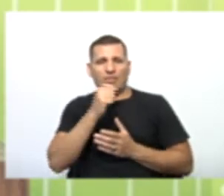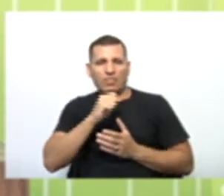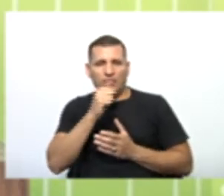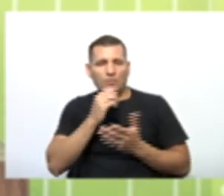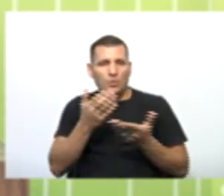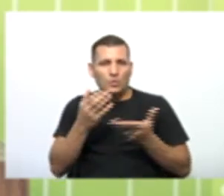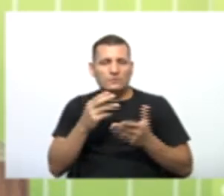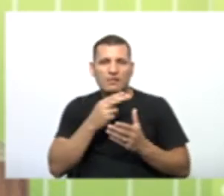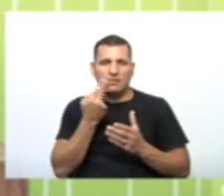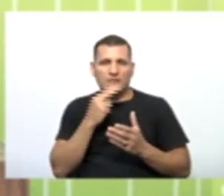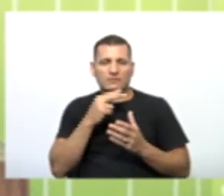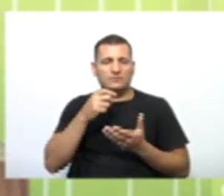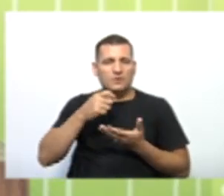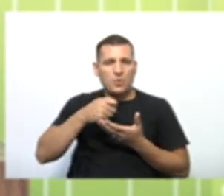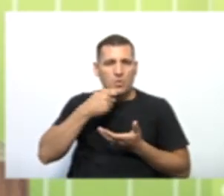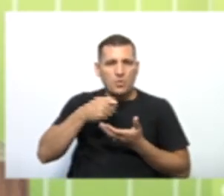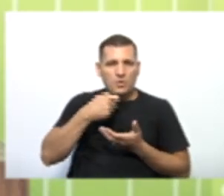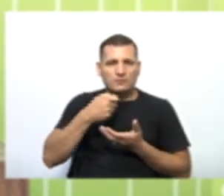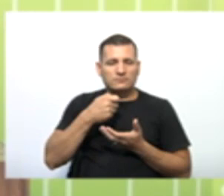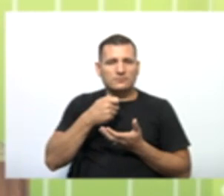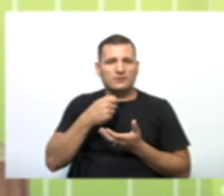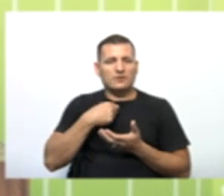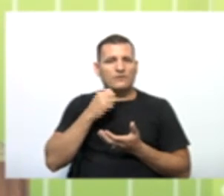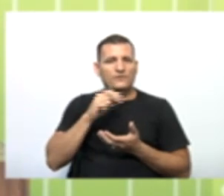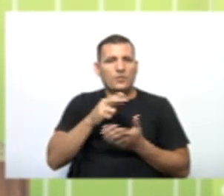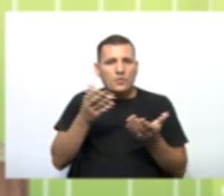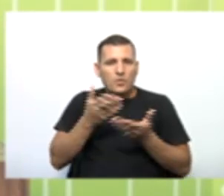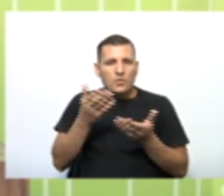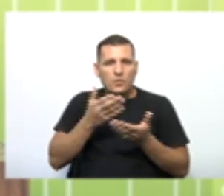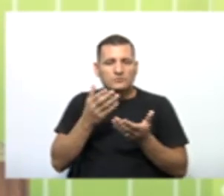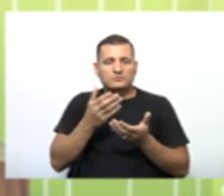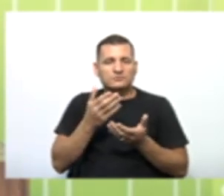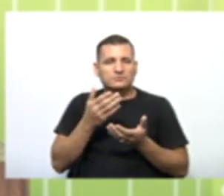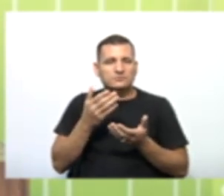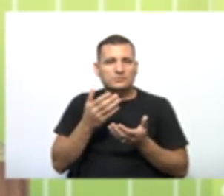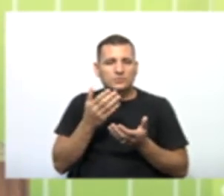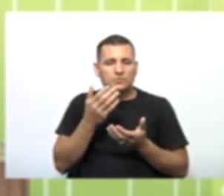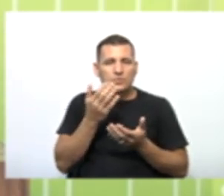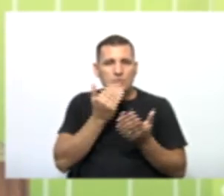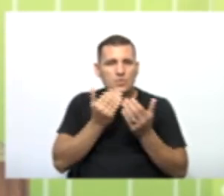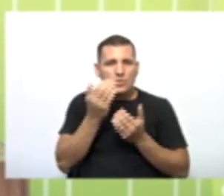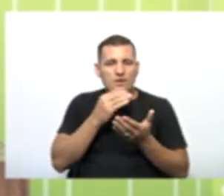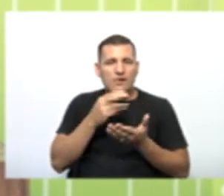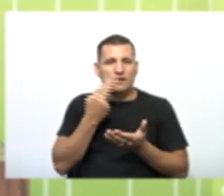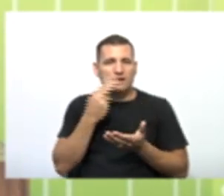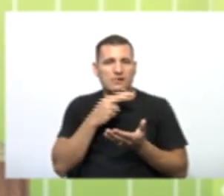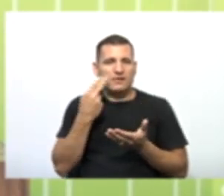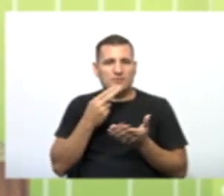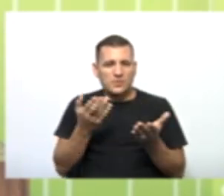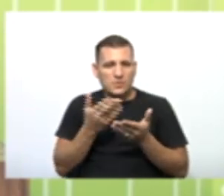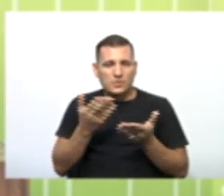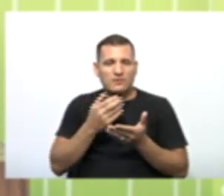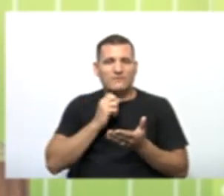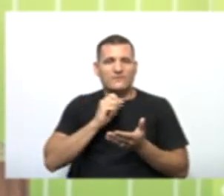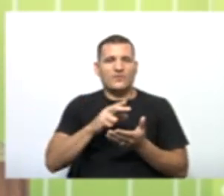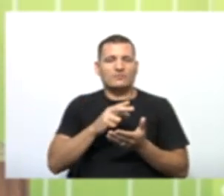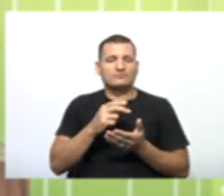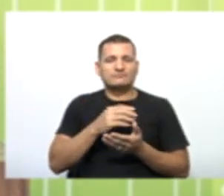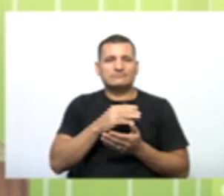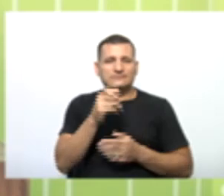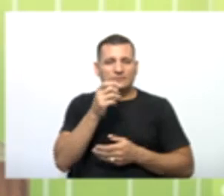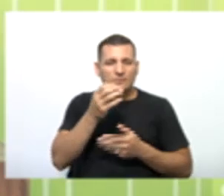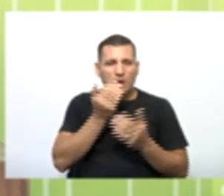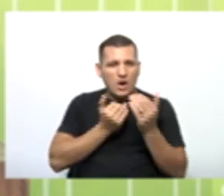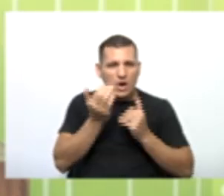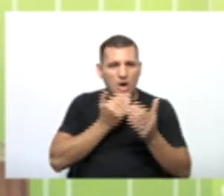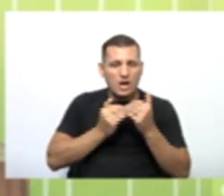desejo... Vou conduzir minha vida pelo desejo de tomar sorvete. Nossa, que coisa boa, vou ser feliz agora. Vou morrer de ser feliz tomando